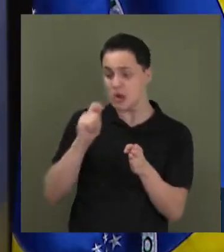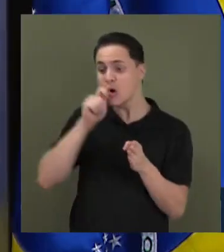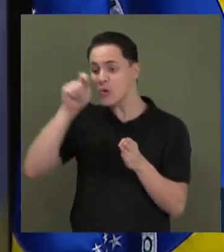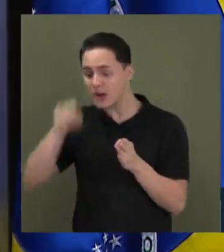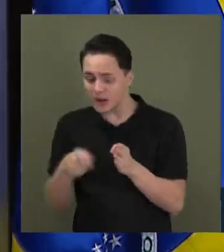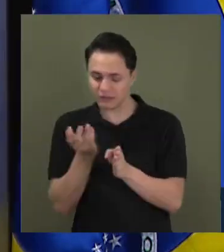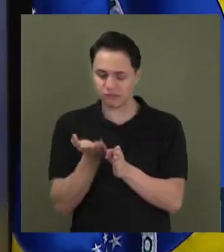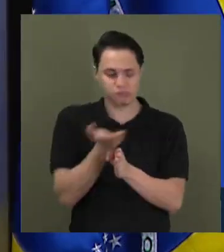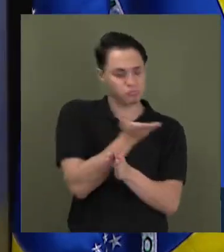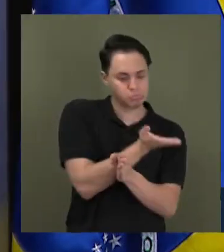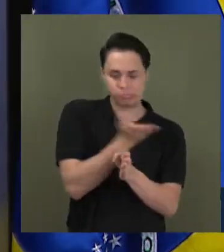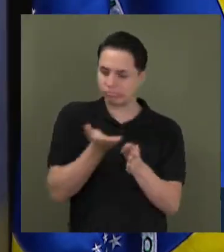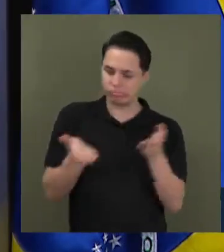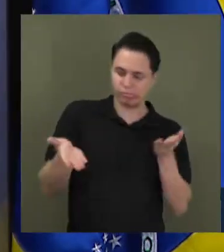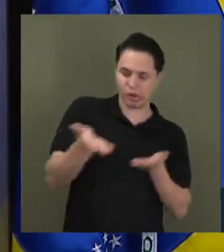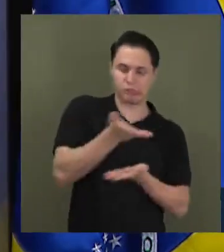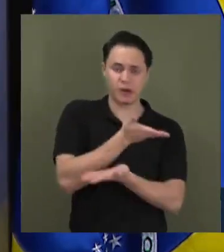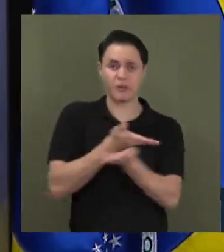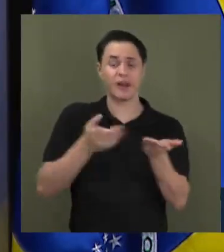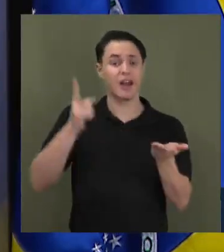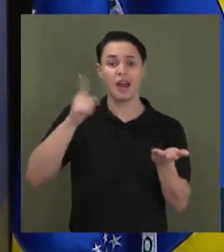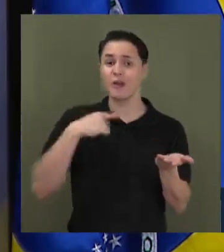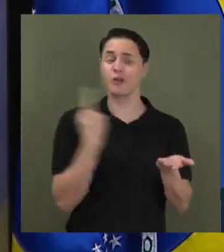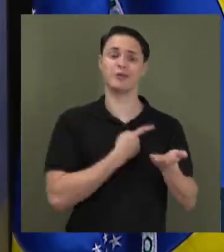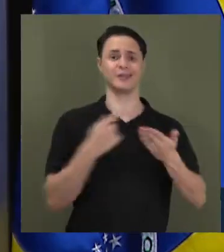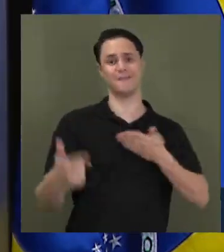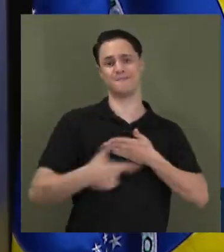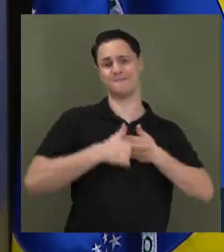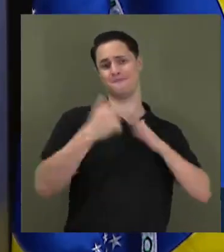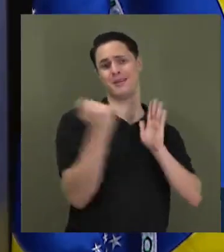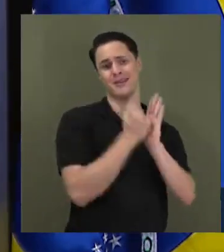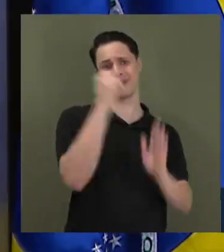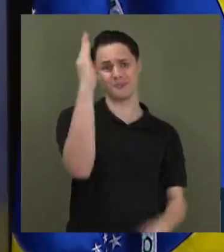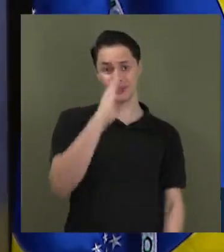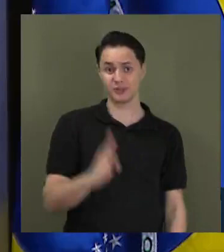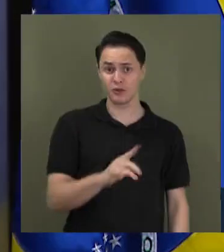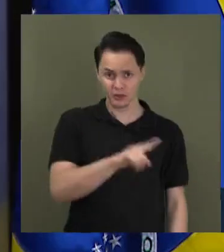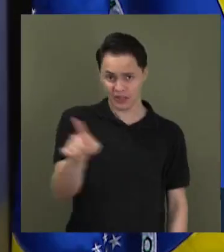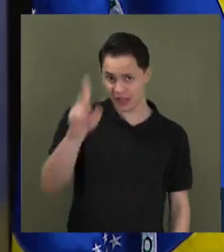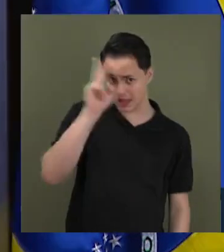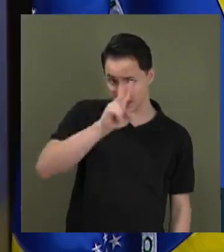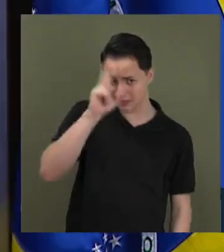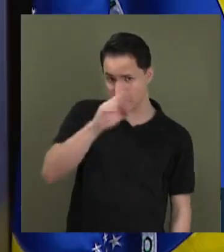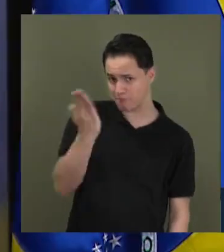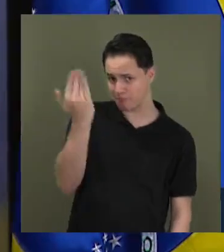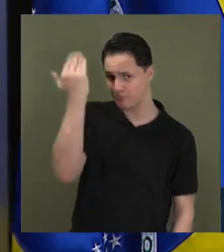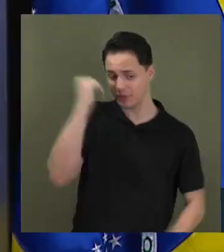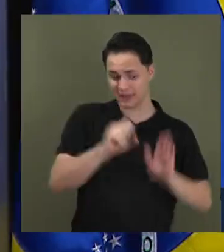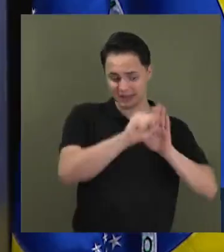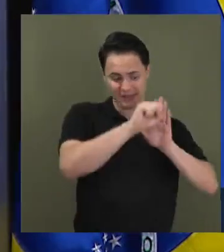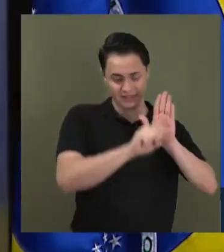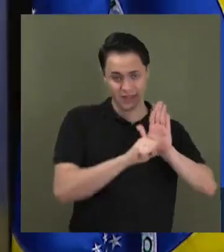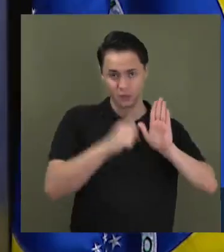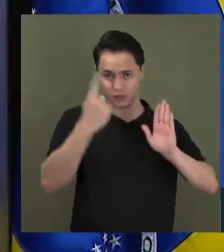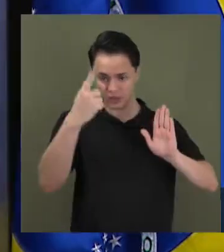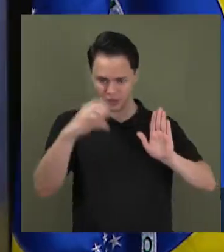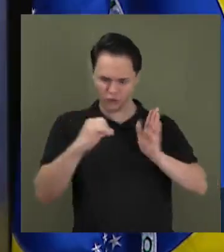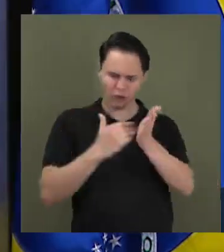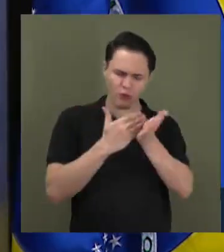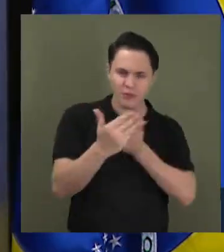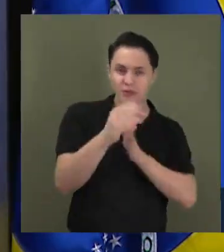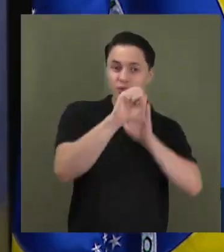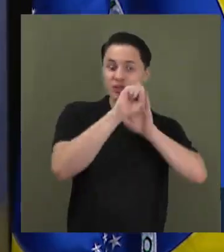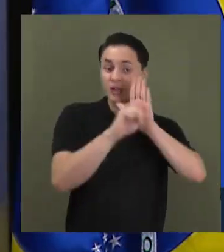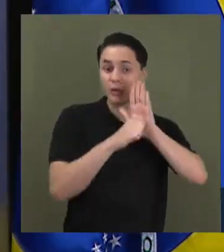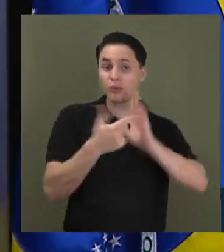tradição histórica. Não podemos esquecer que no final do século XIX e no início do século XX,